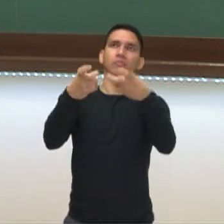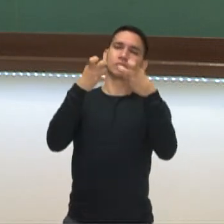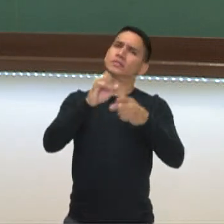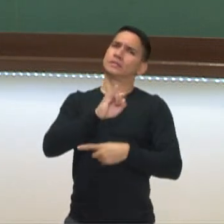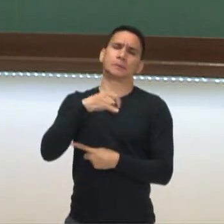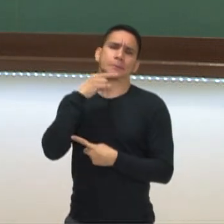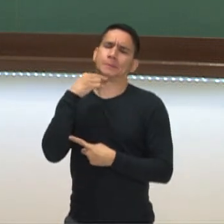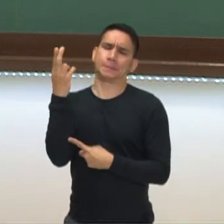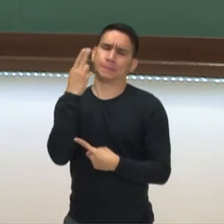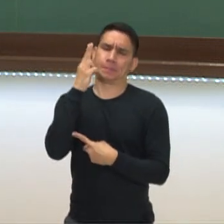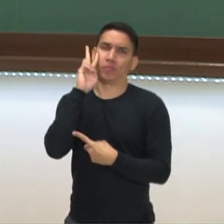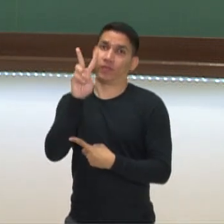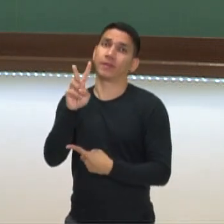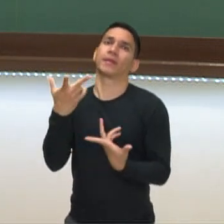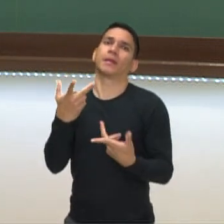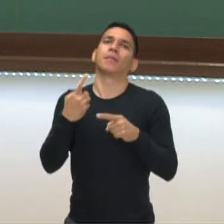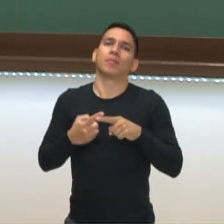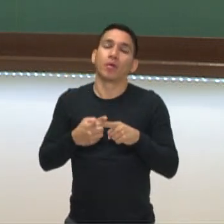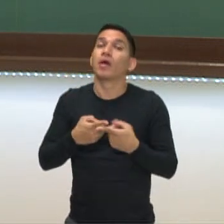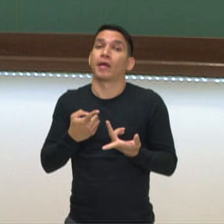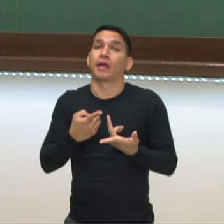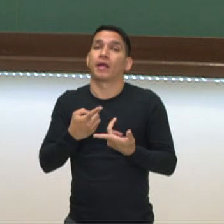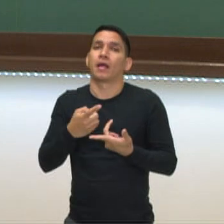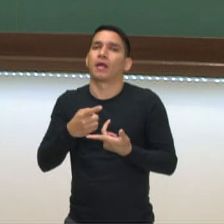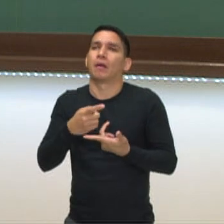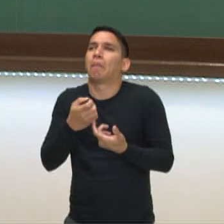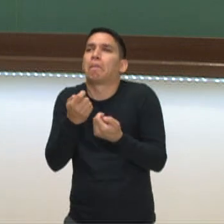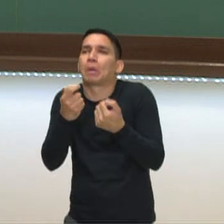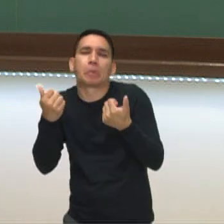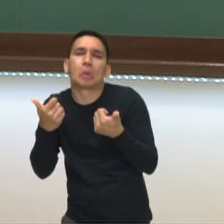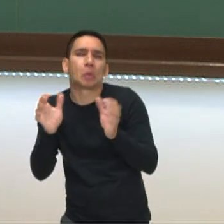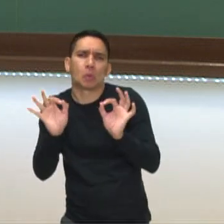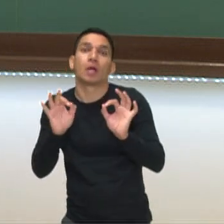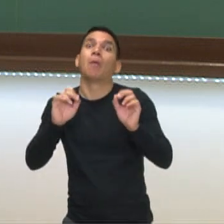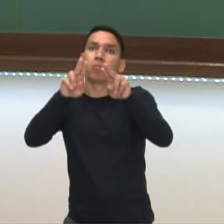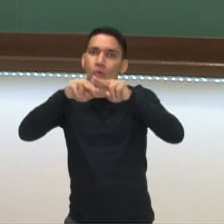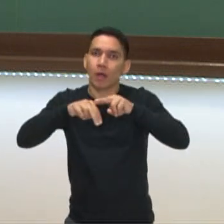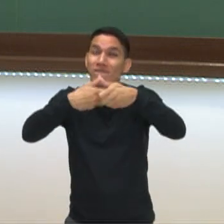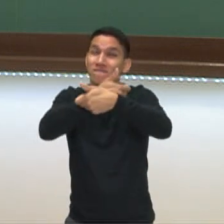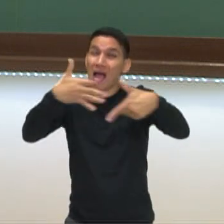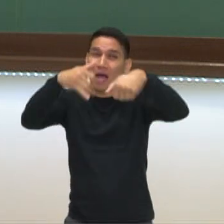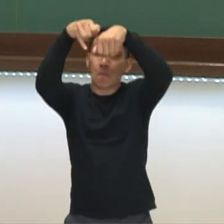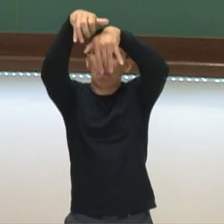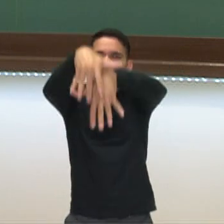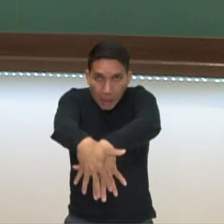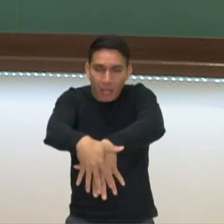daria para ver um raio, nem que você fosse Superman. Tá bom? Então é só.